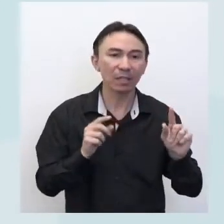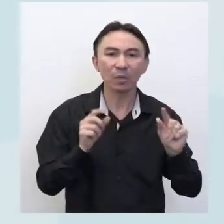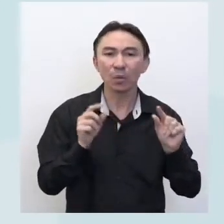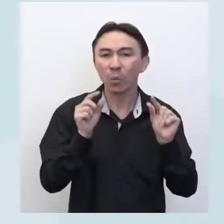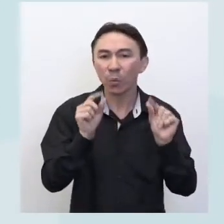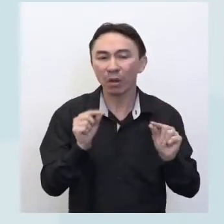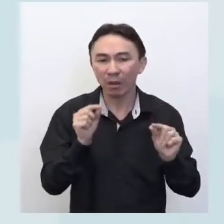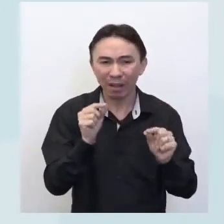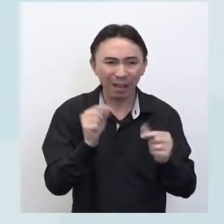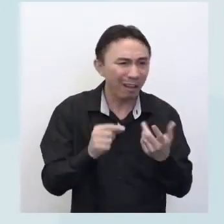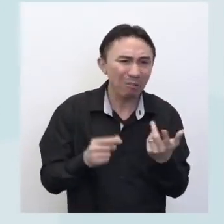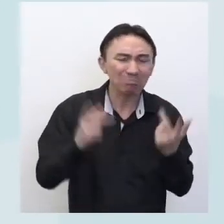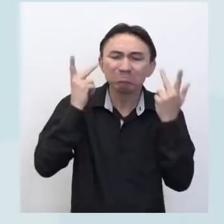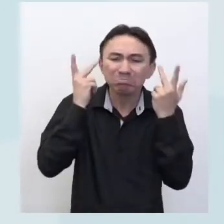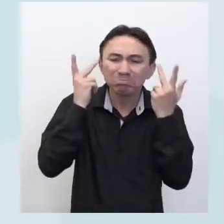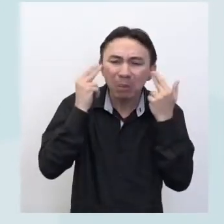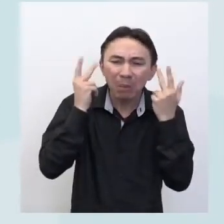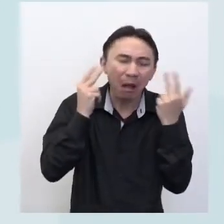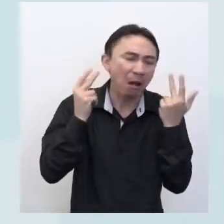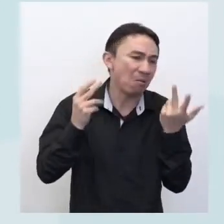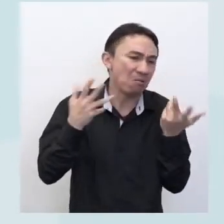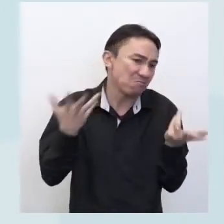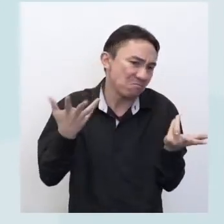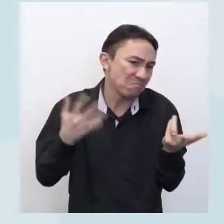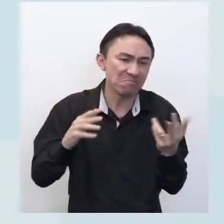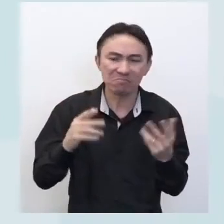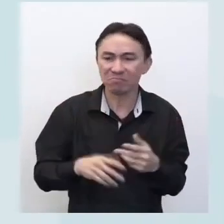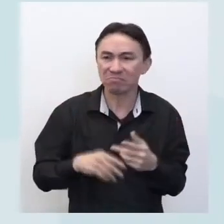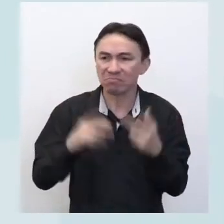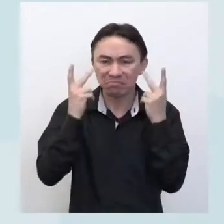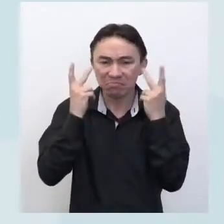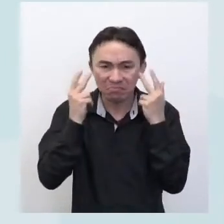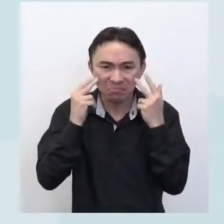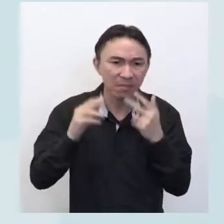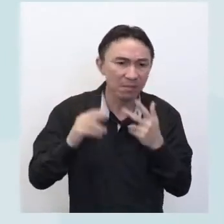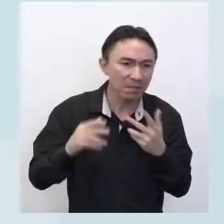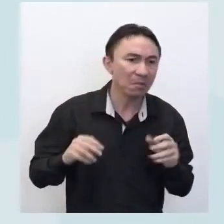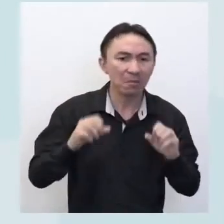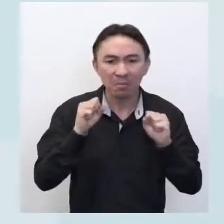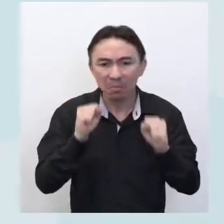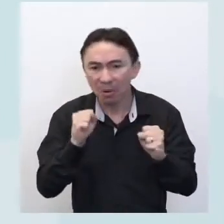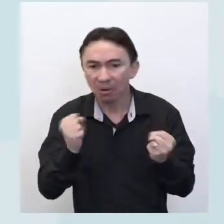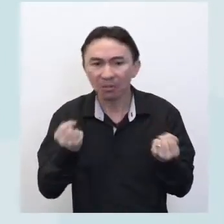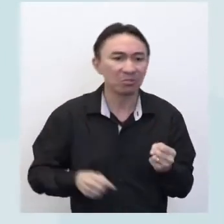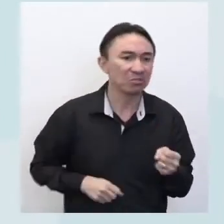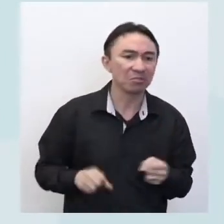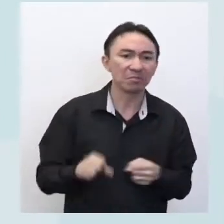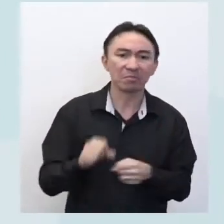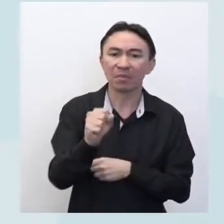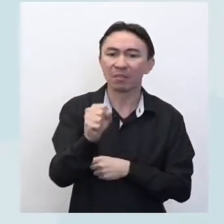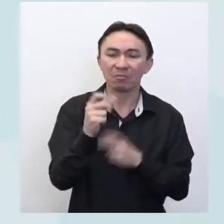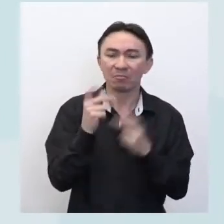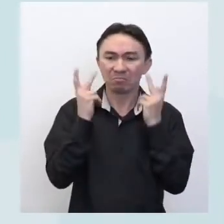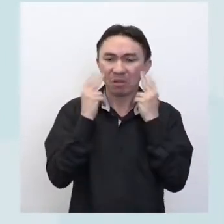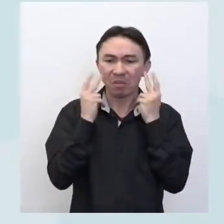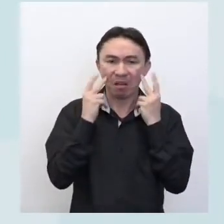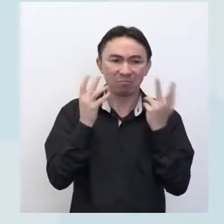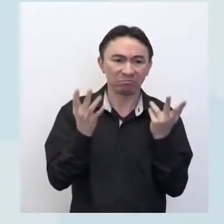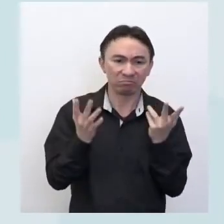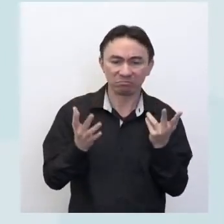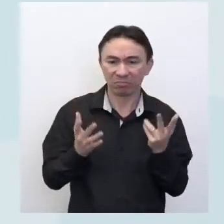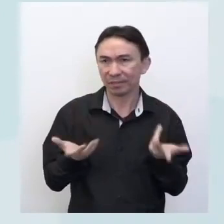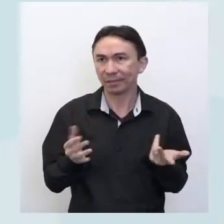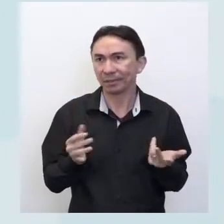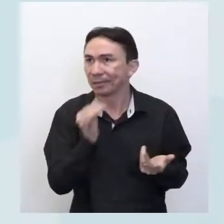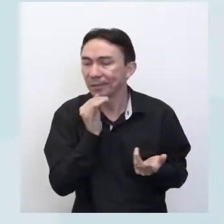negócio natural, é dada pela natureza, portanto ela pode ser chamada de física ou de natural. Então, é a diferença